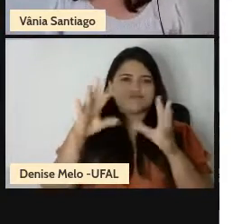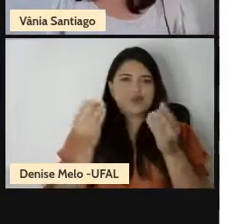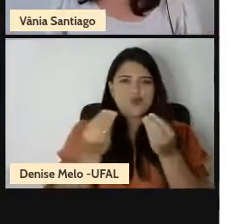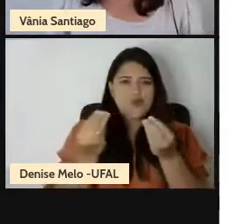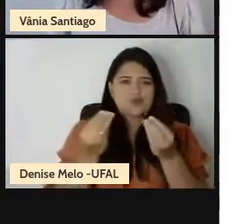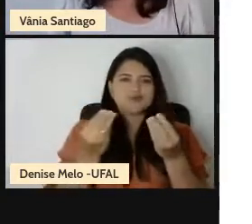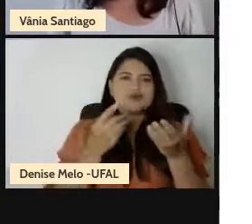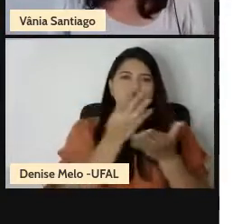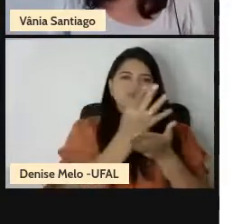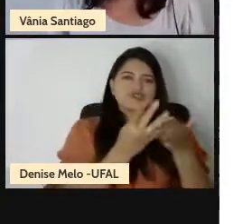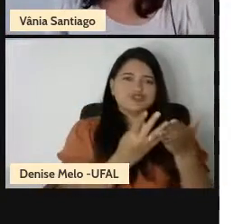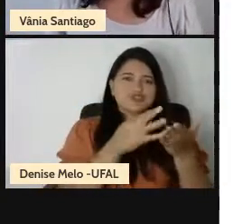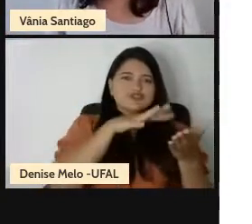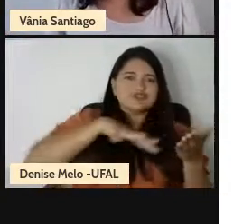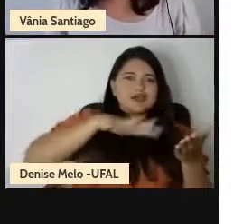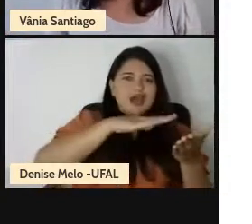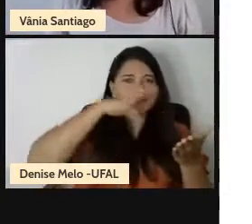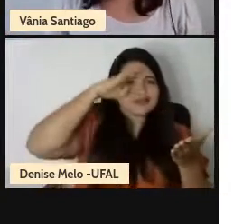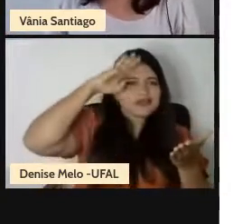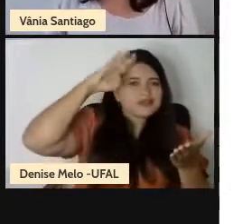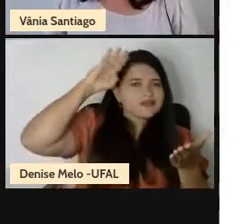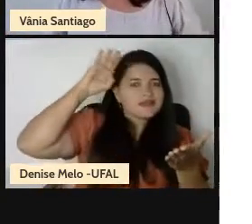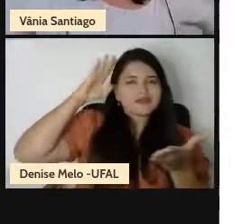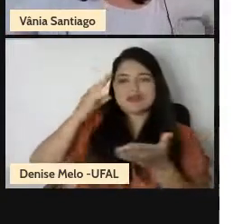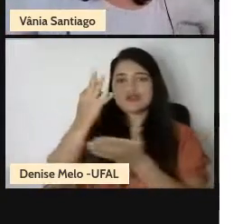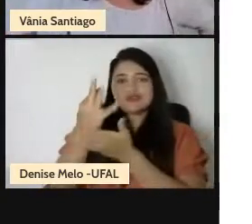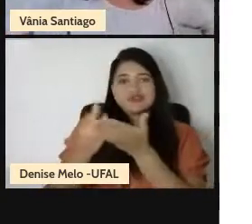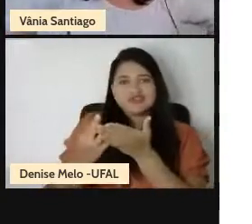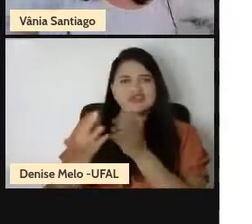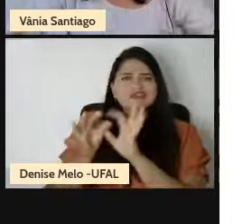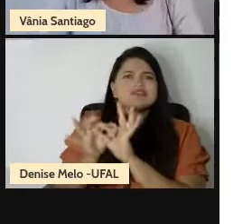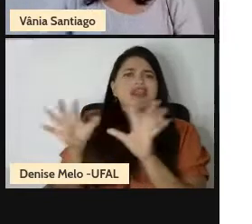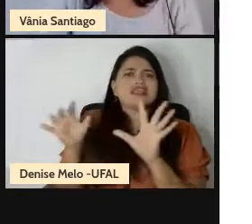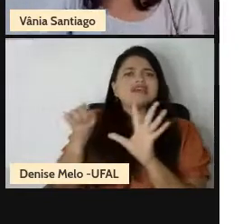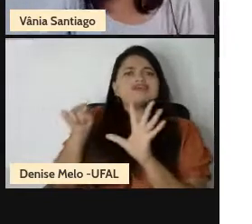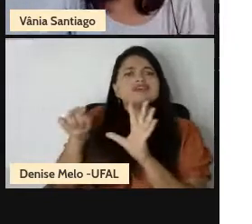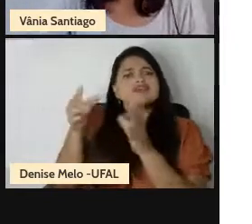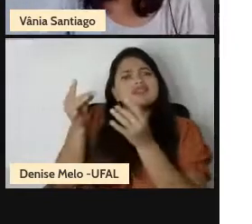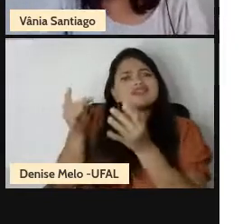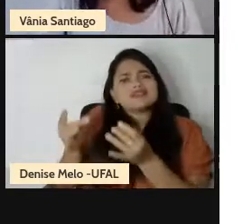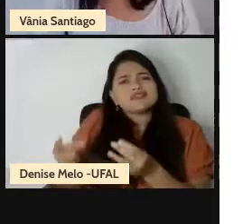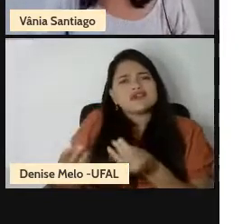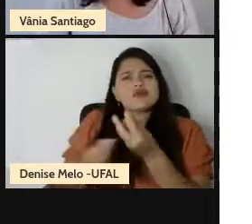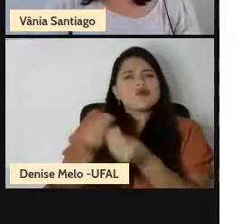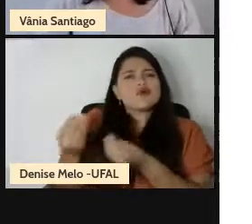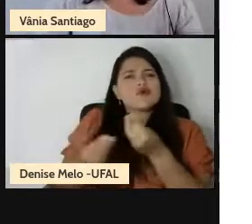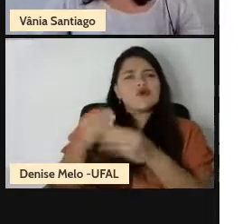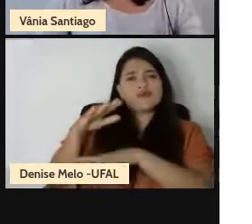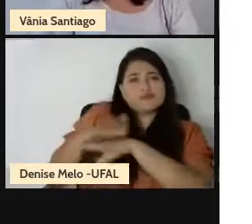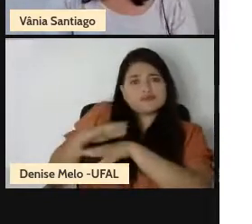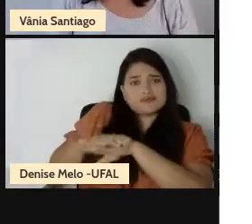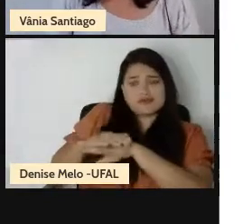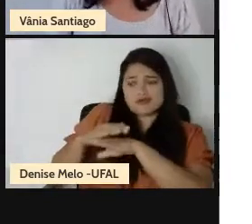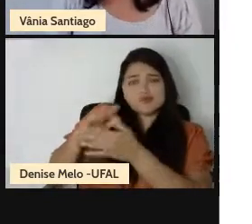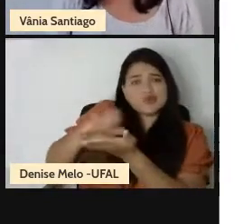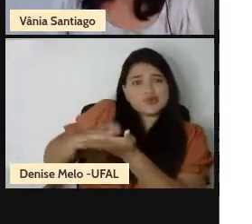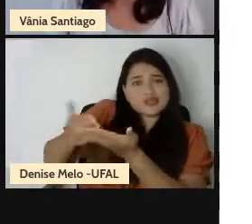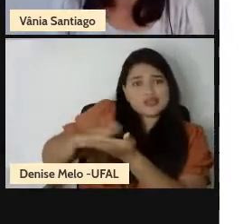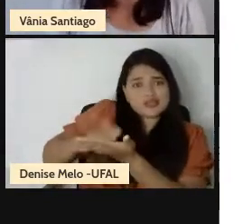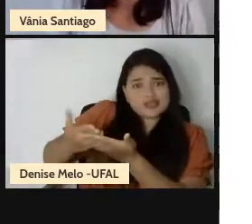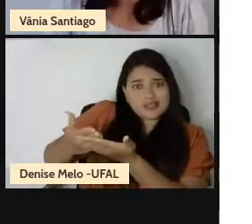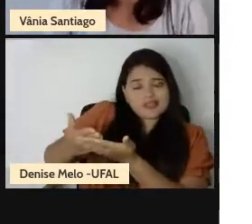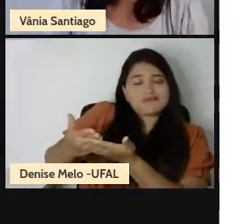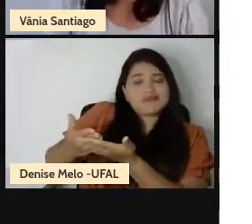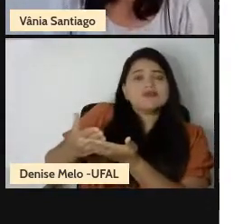dizer assim, que falam sobre a atuação do intérprete, há necessidade de uma sistematização de onde é que está.